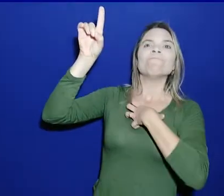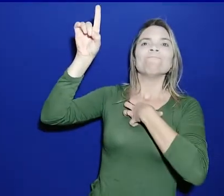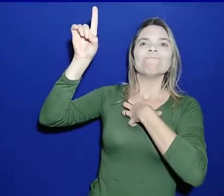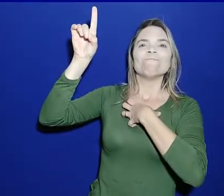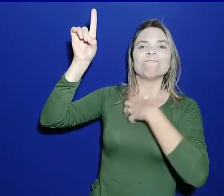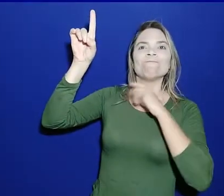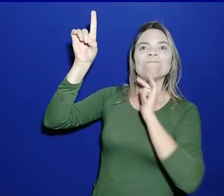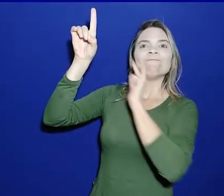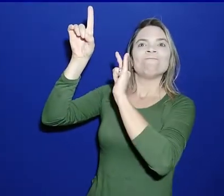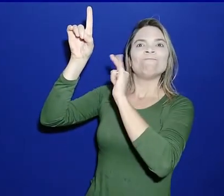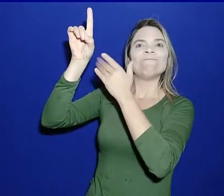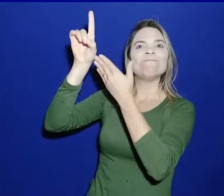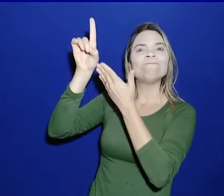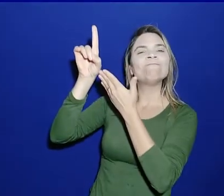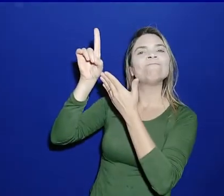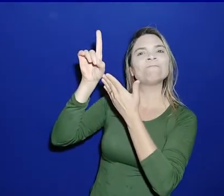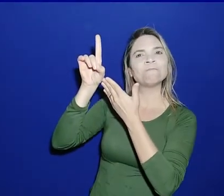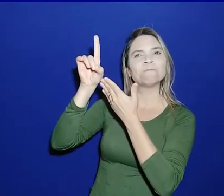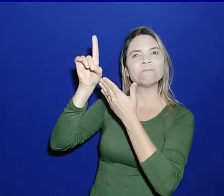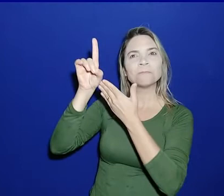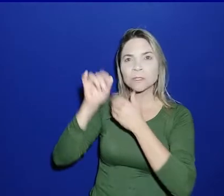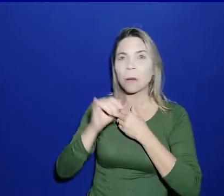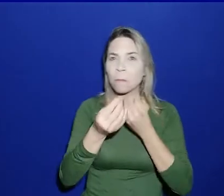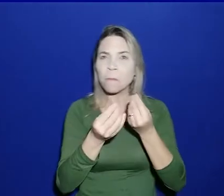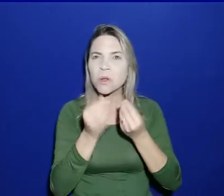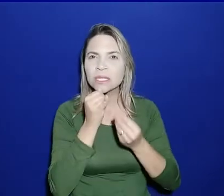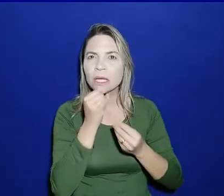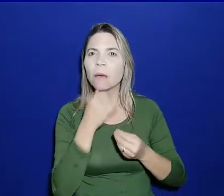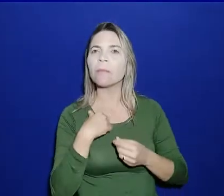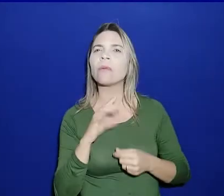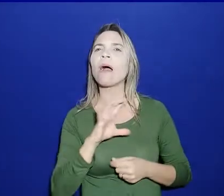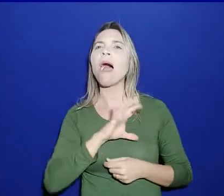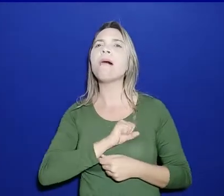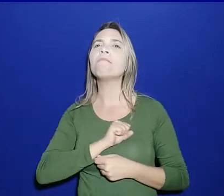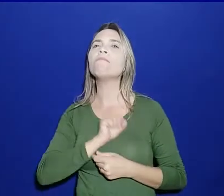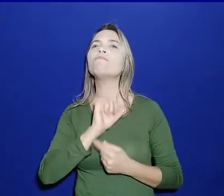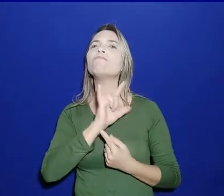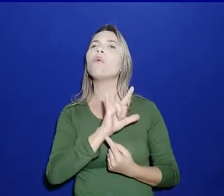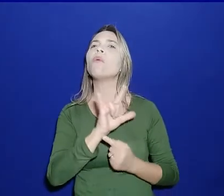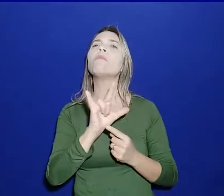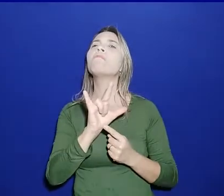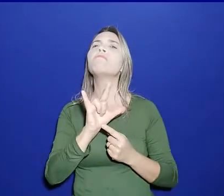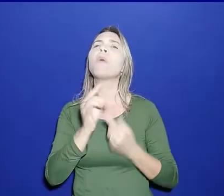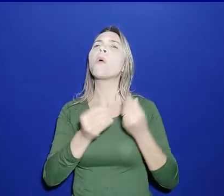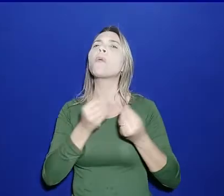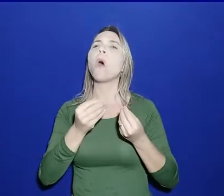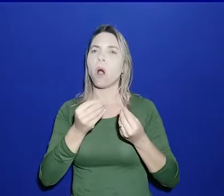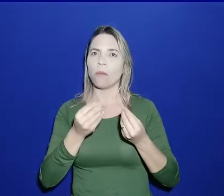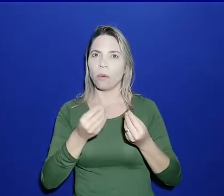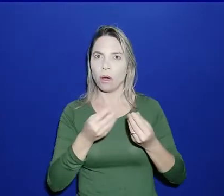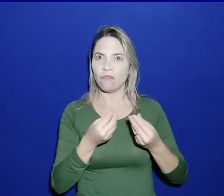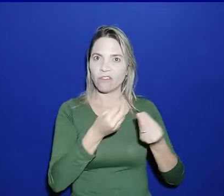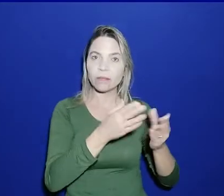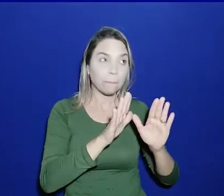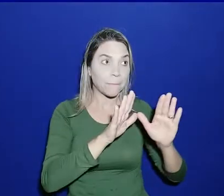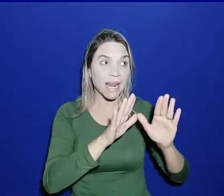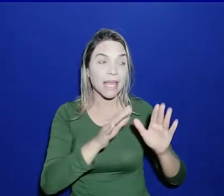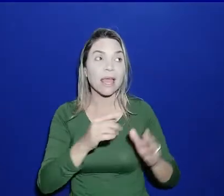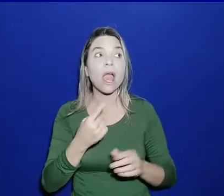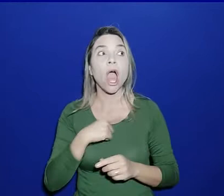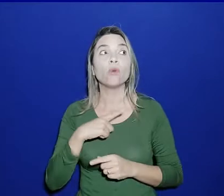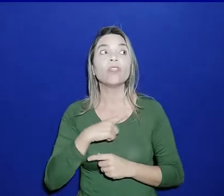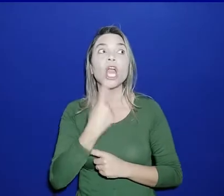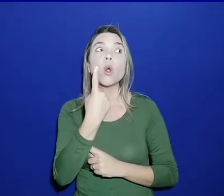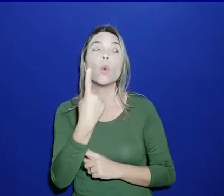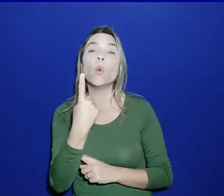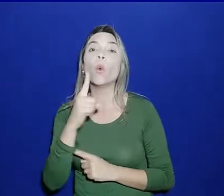você faz para provar que ama? Você tem 1 litro de amor para nos mostrar o que é o amor? E a paz que você sente em sua